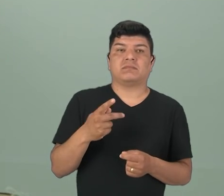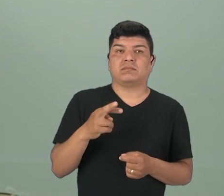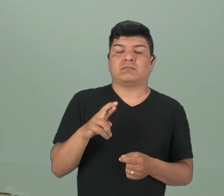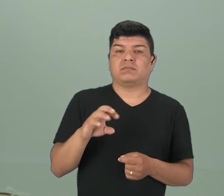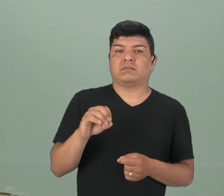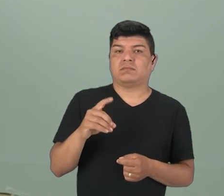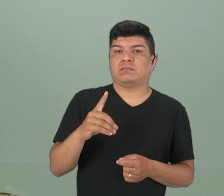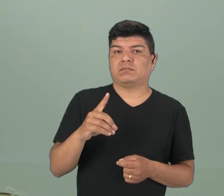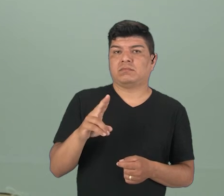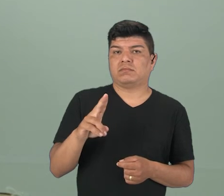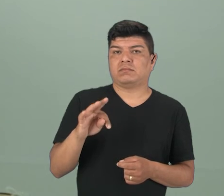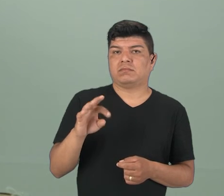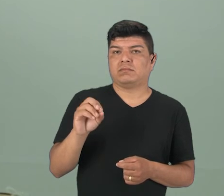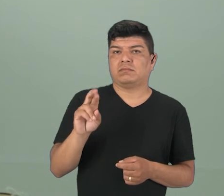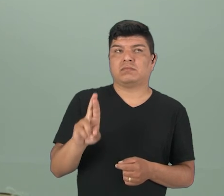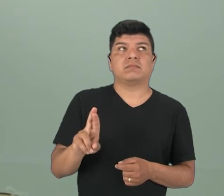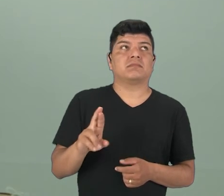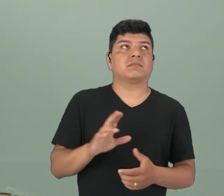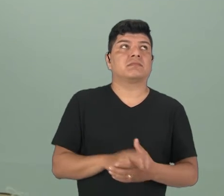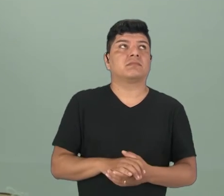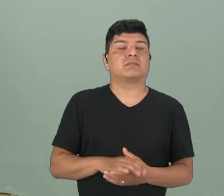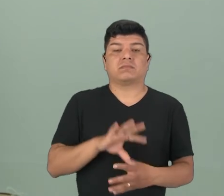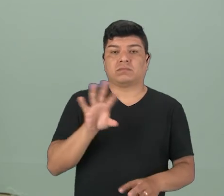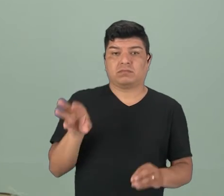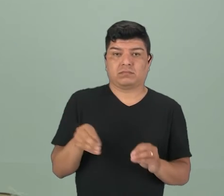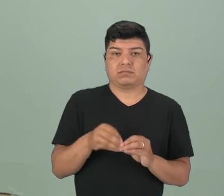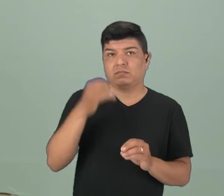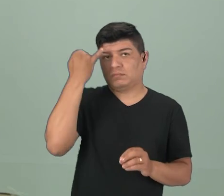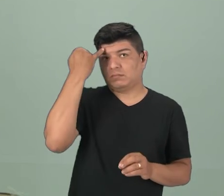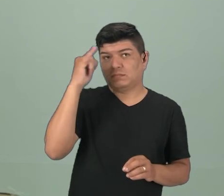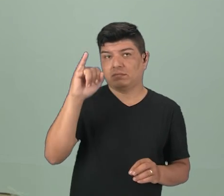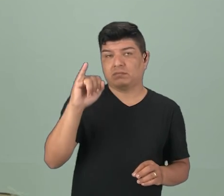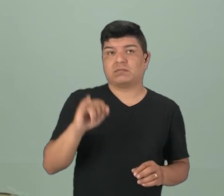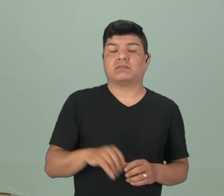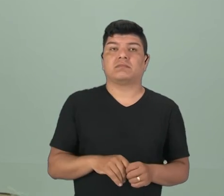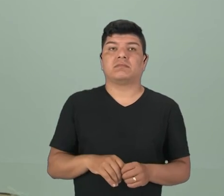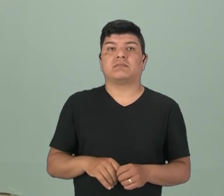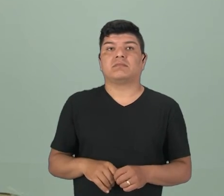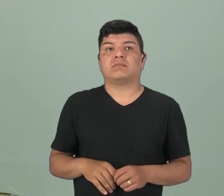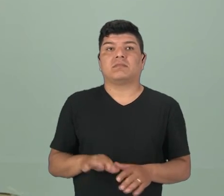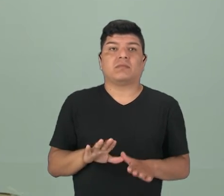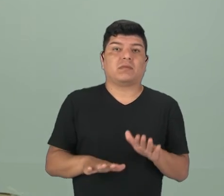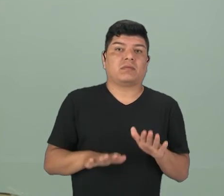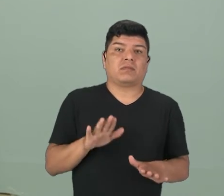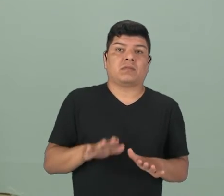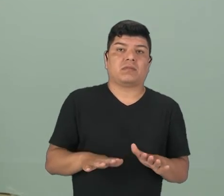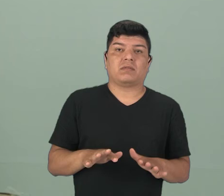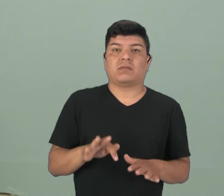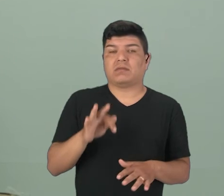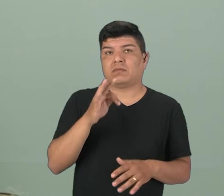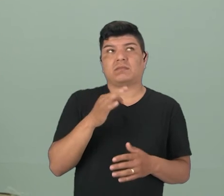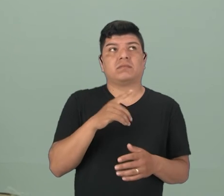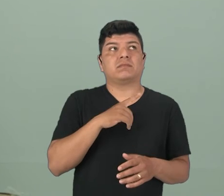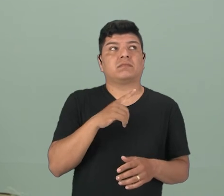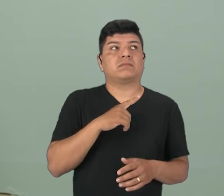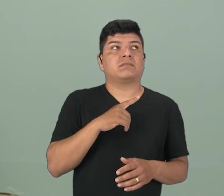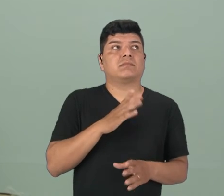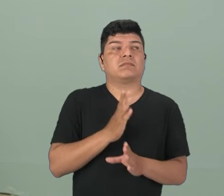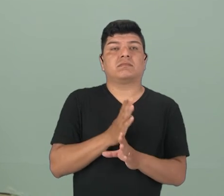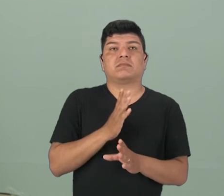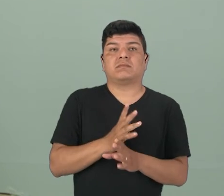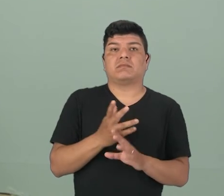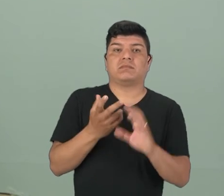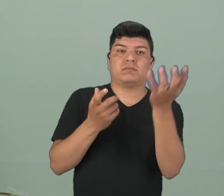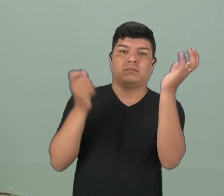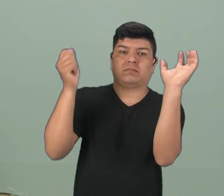alimentar, só para a gente concluir a ideia. Tem os produtores, geralmente são os vegetais, através do processo